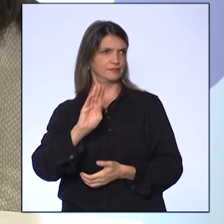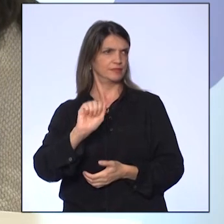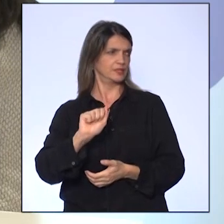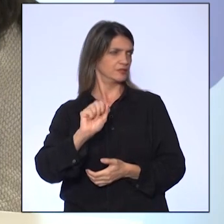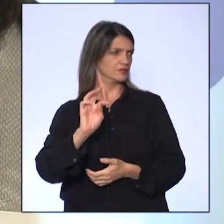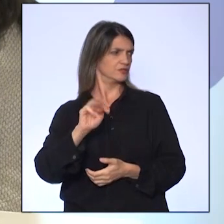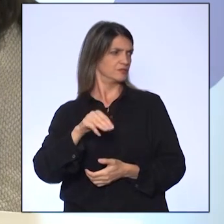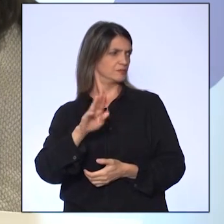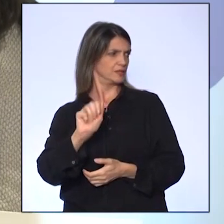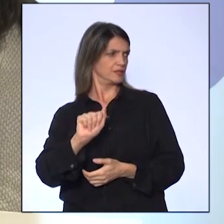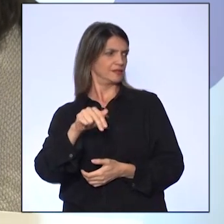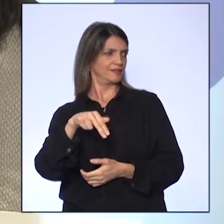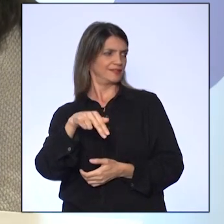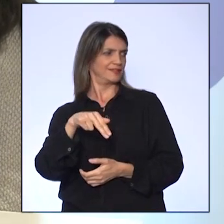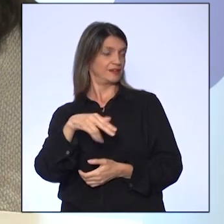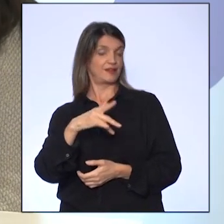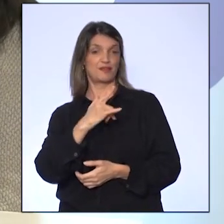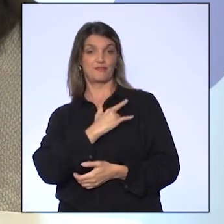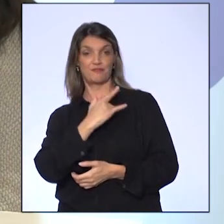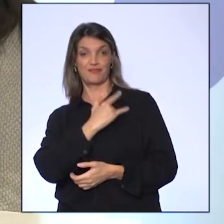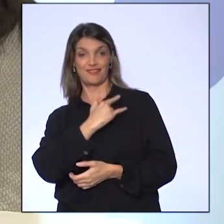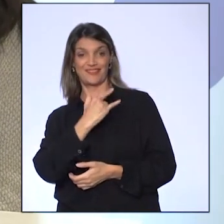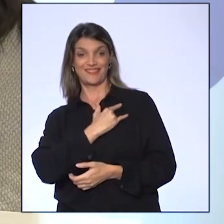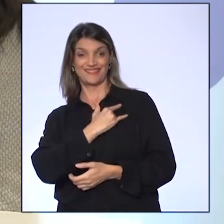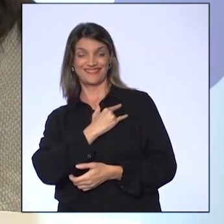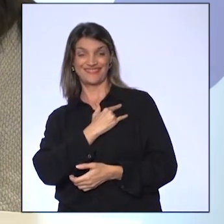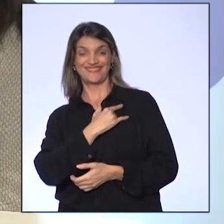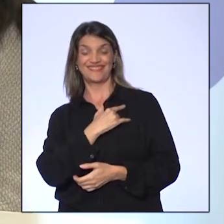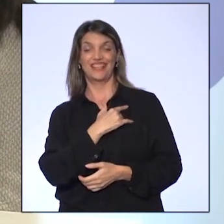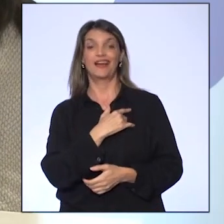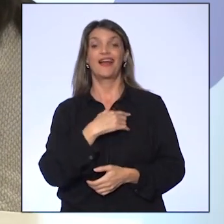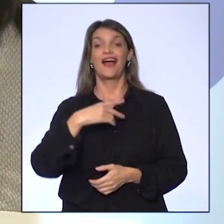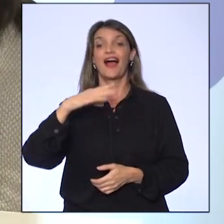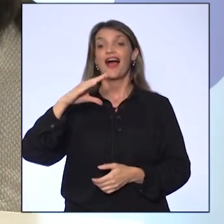A Giovana respondeu que é o Capitão América.